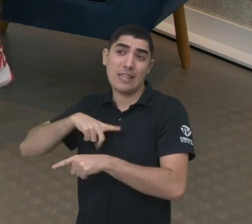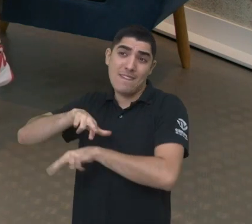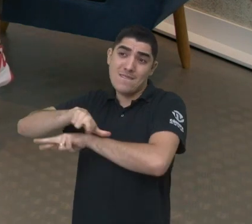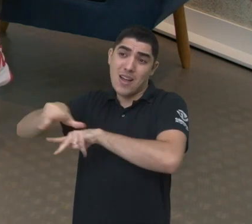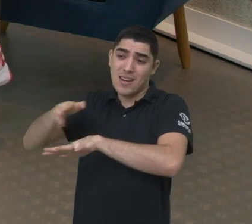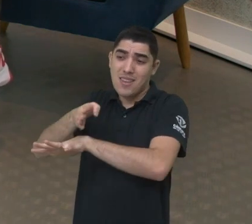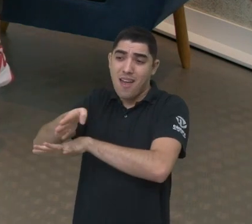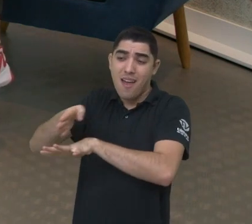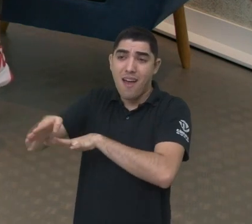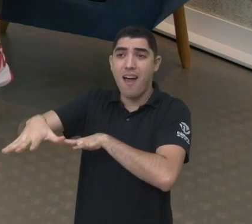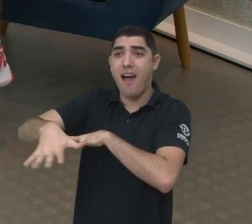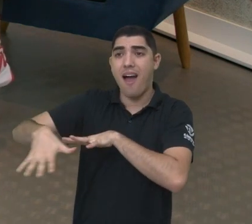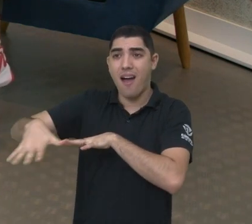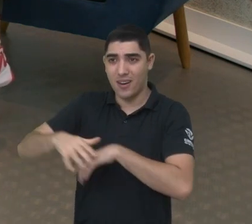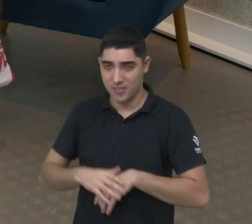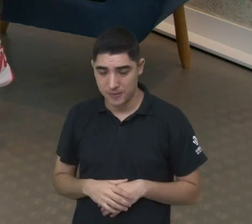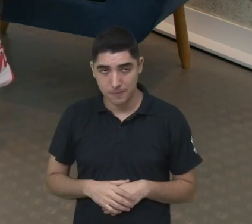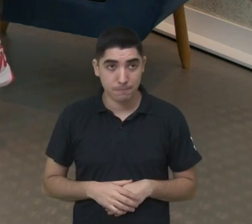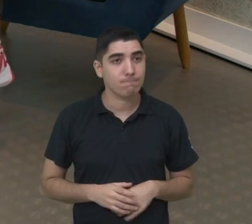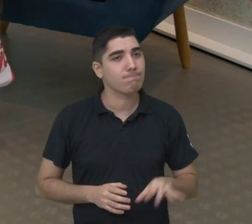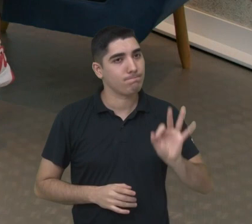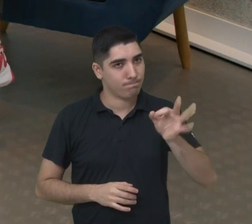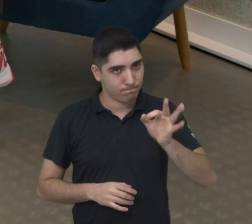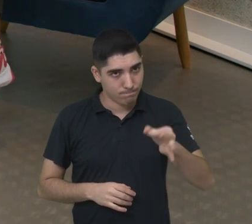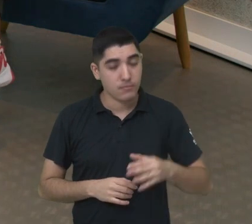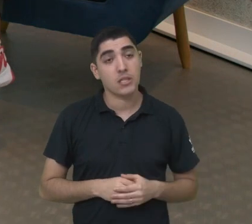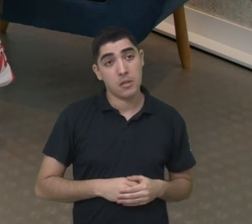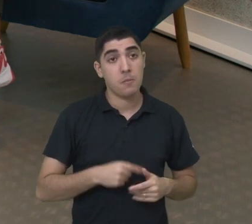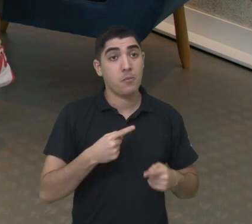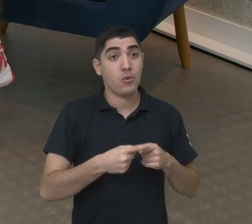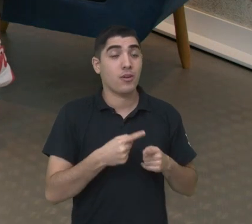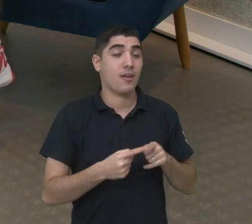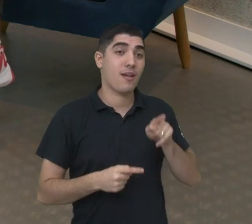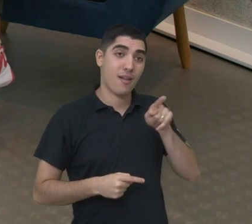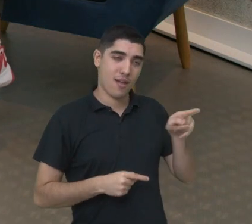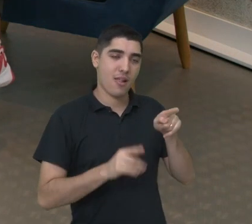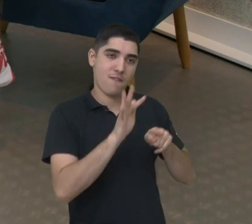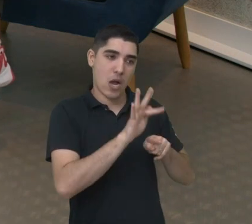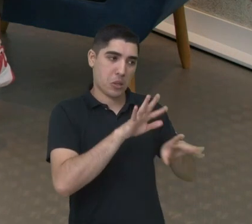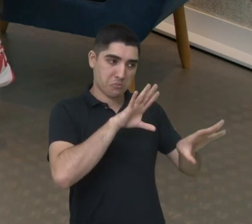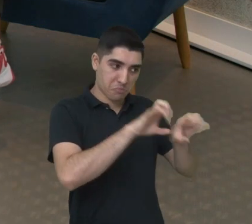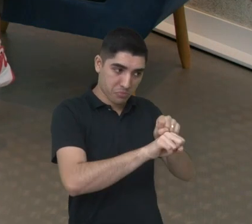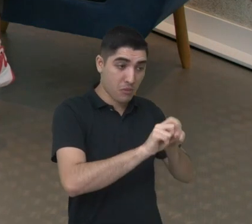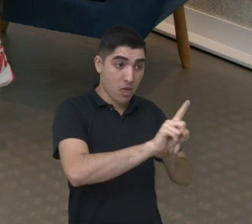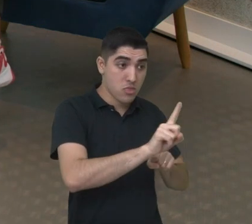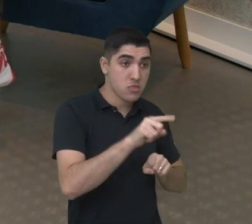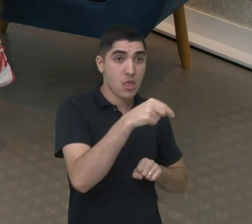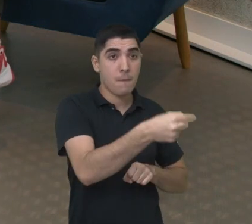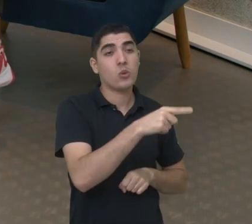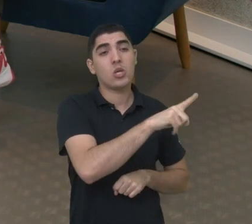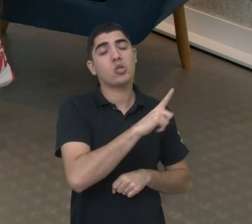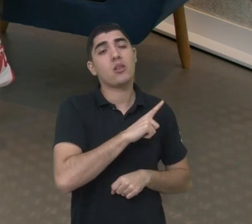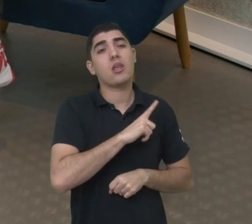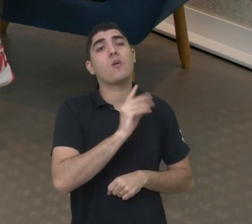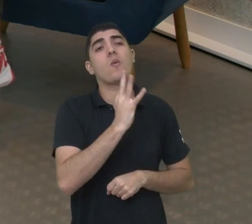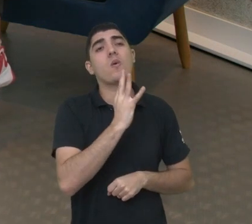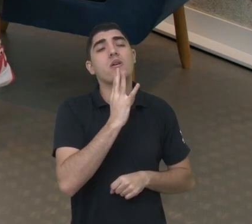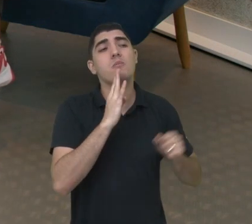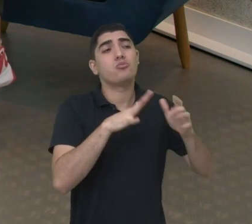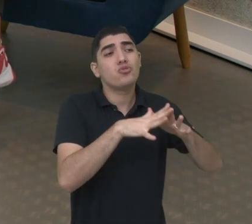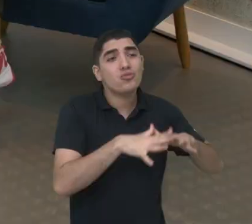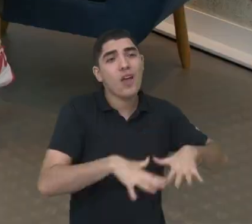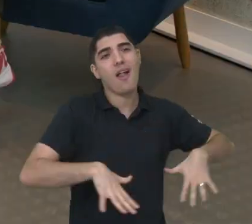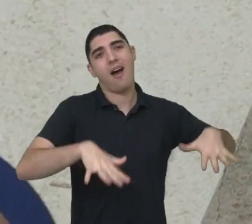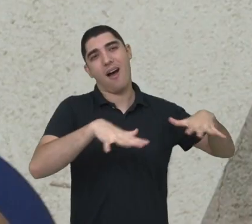isso? Isso mesmo, porque ele sai de lá com um olhar assim, né, uma visão mais generalizada, né,